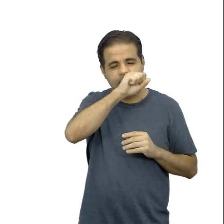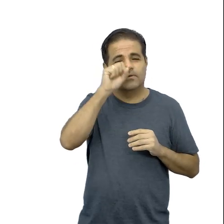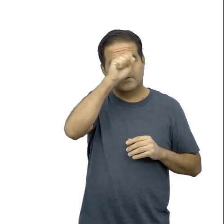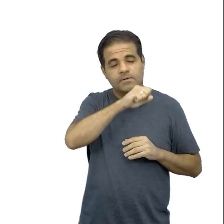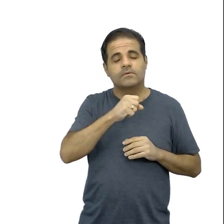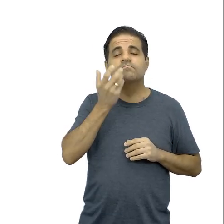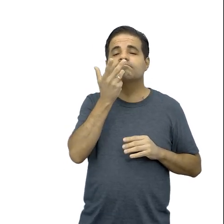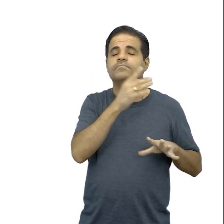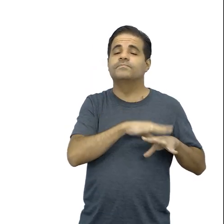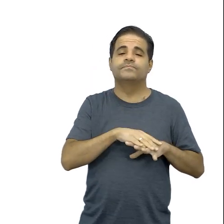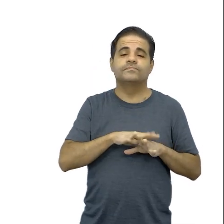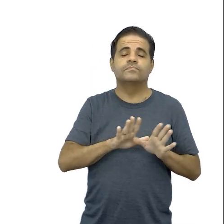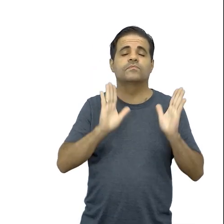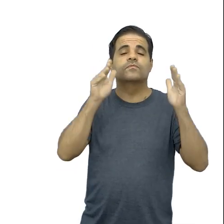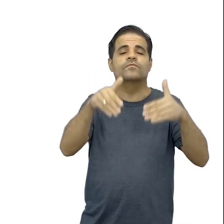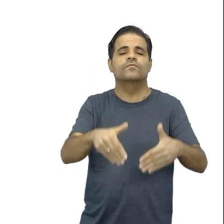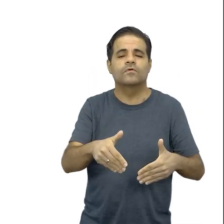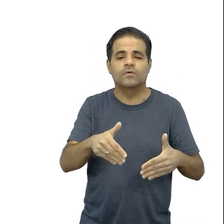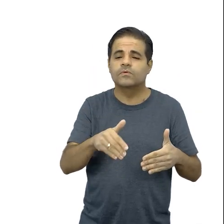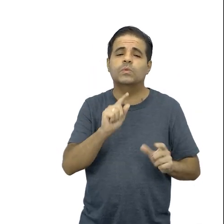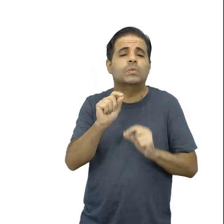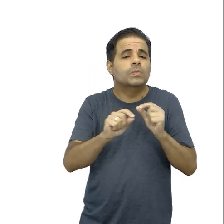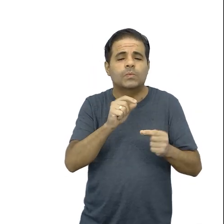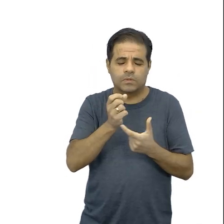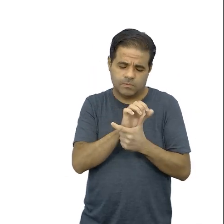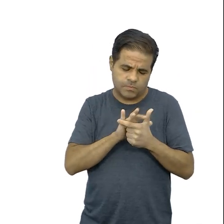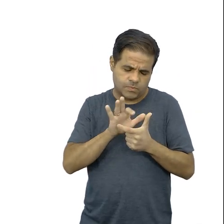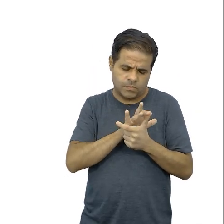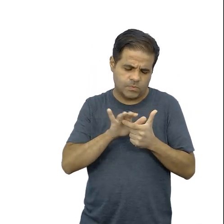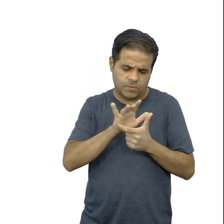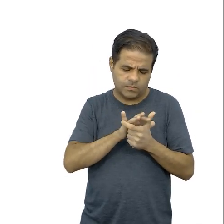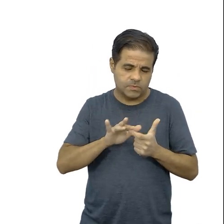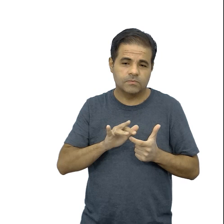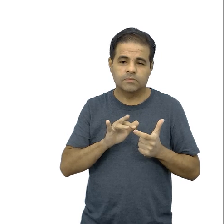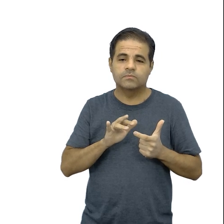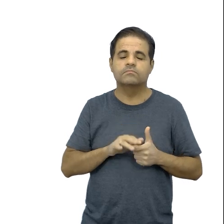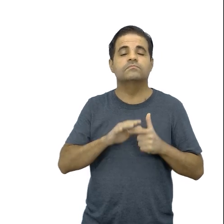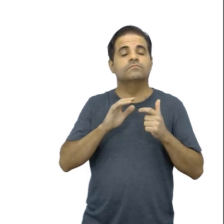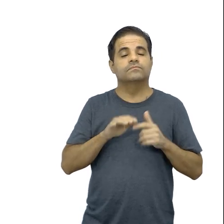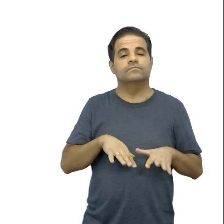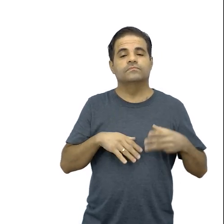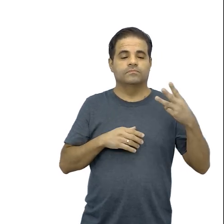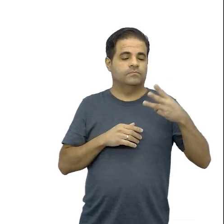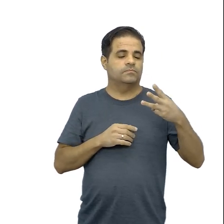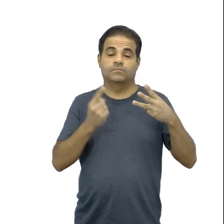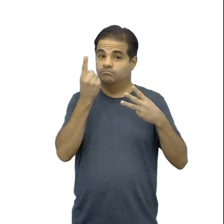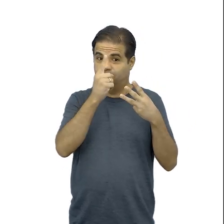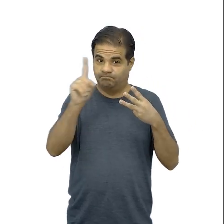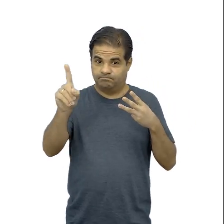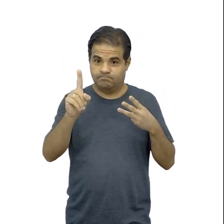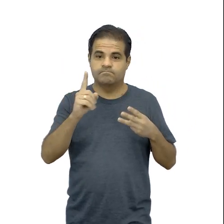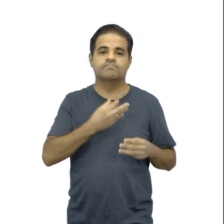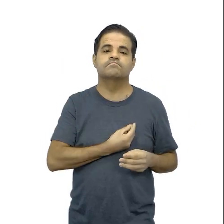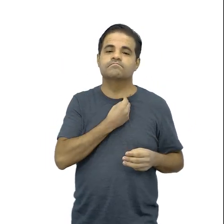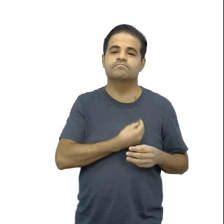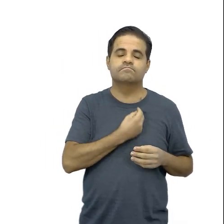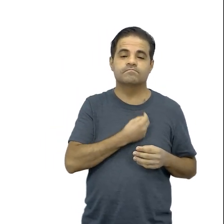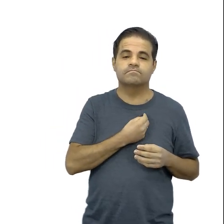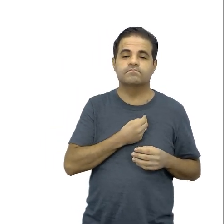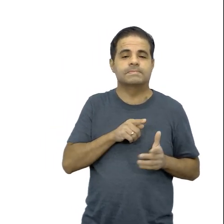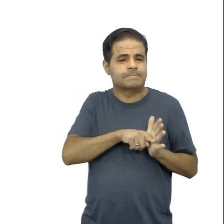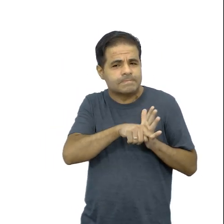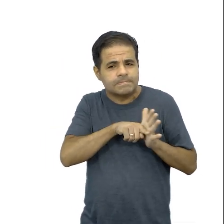de matemática, com foco no letramento matemático. E um terceiro e último, a existência